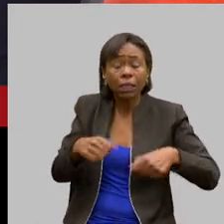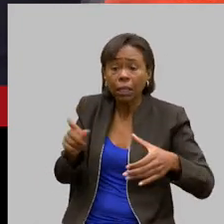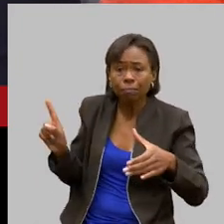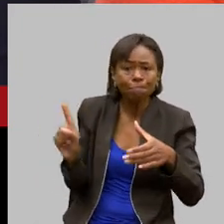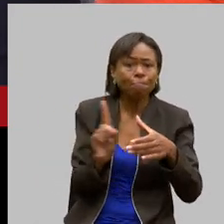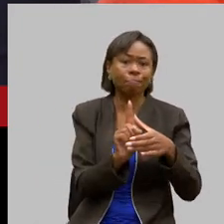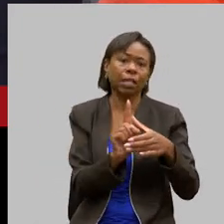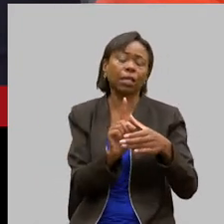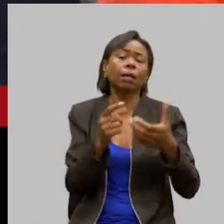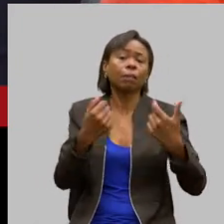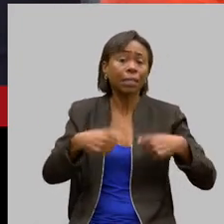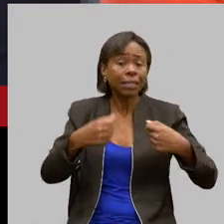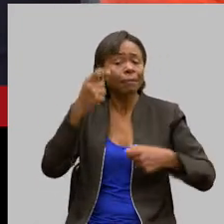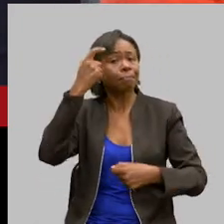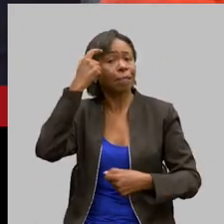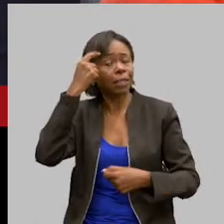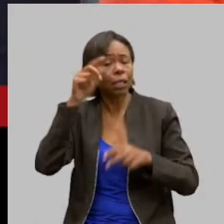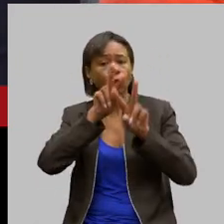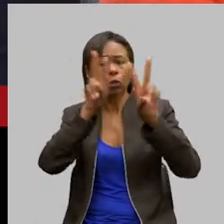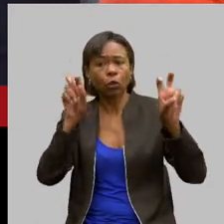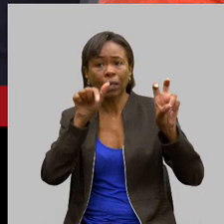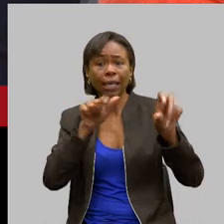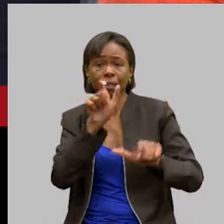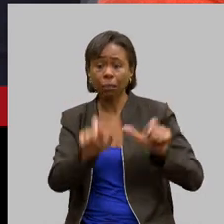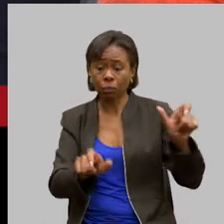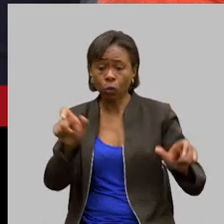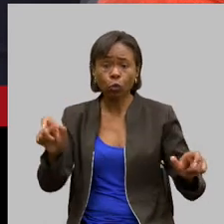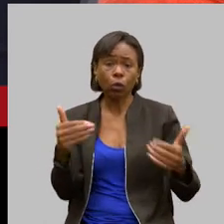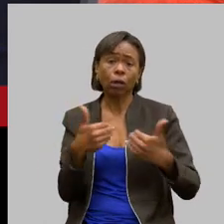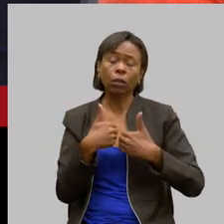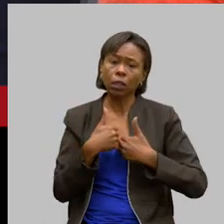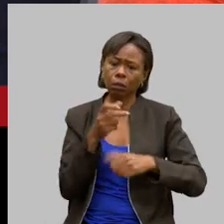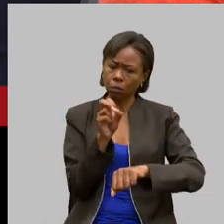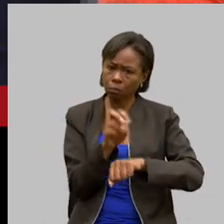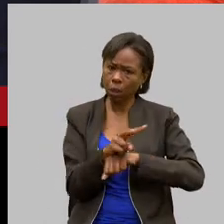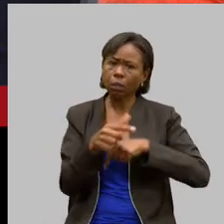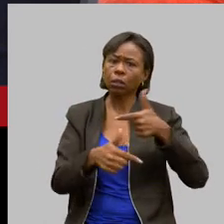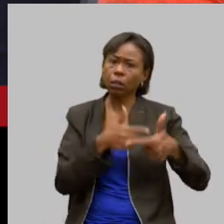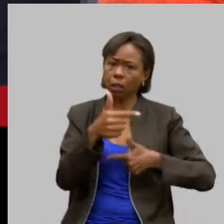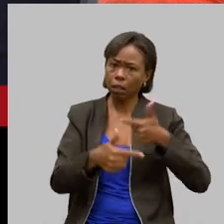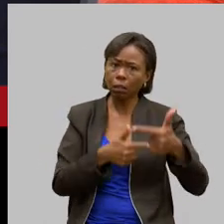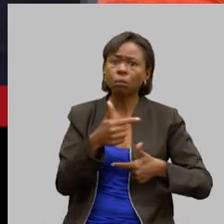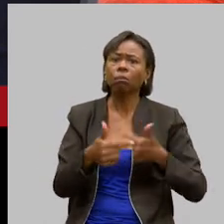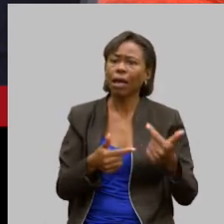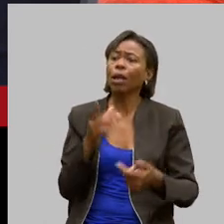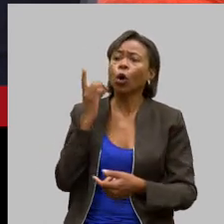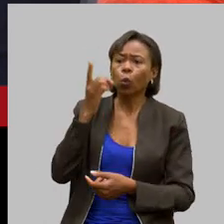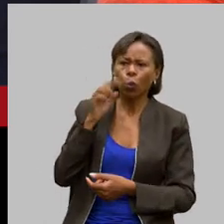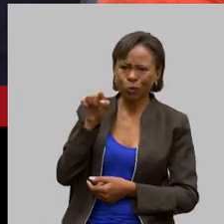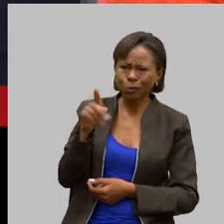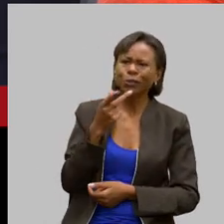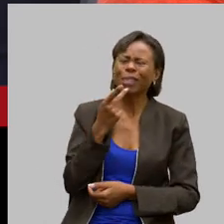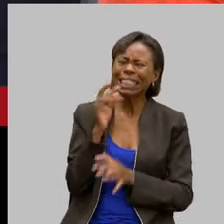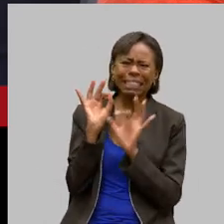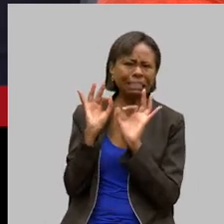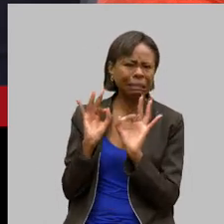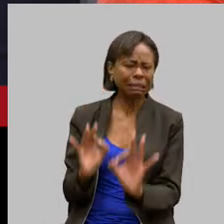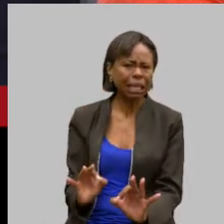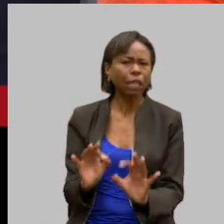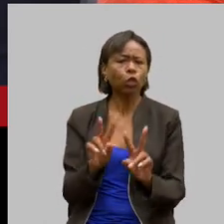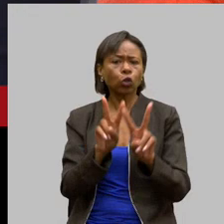pessoas possam ser inseridas dentro do mercado de trabalho aqui Deputado Dr Maurício também foi muito feliz na fala dele sobre